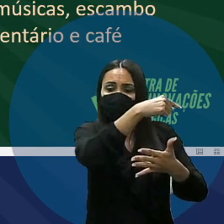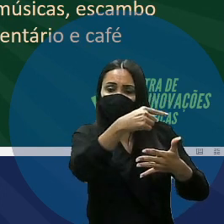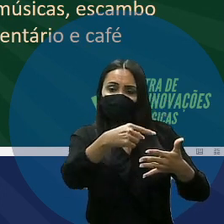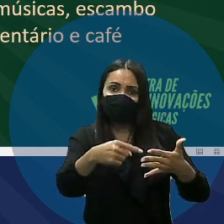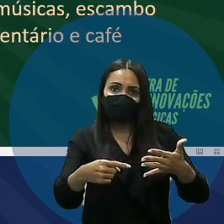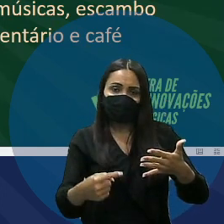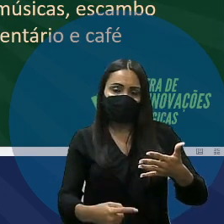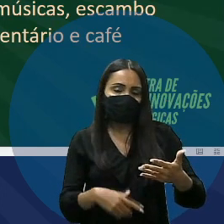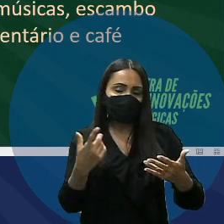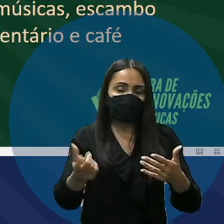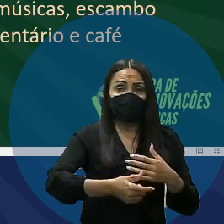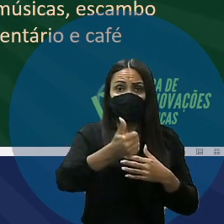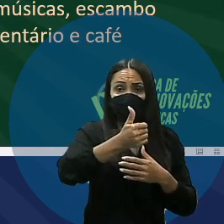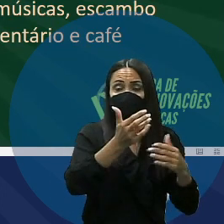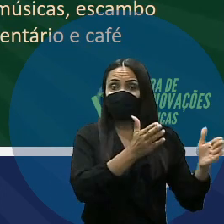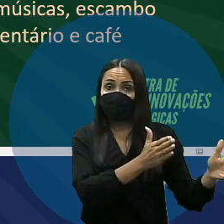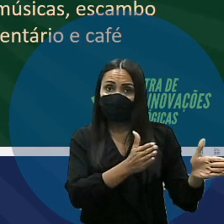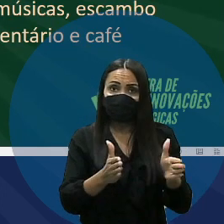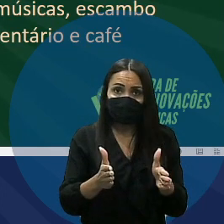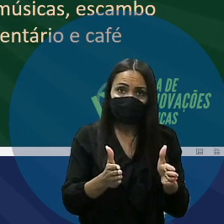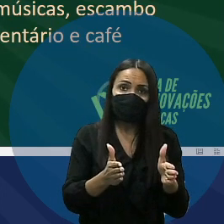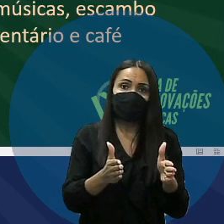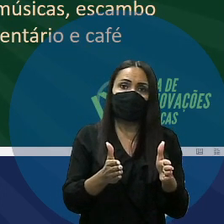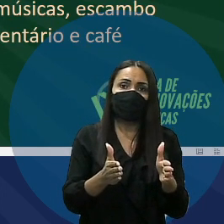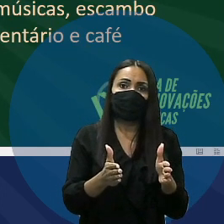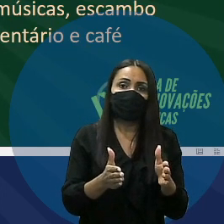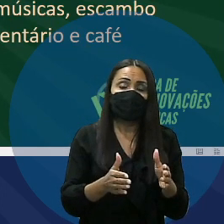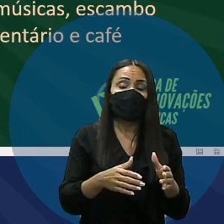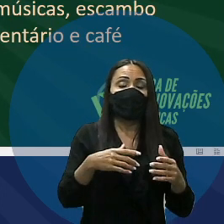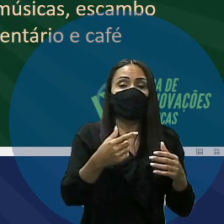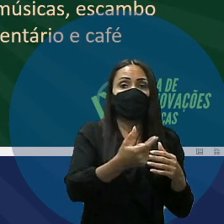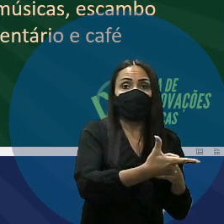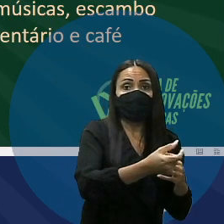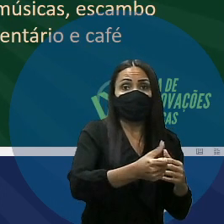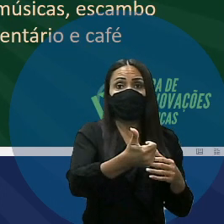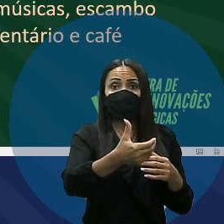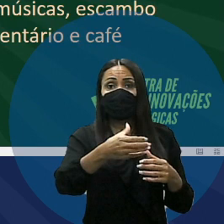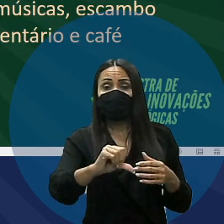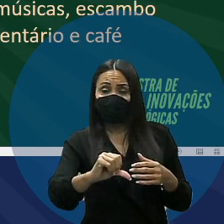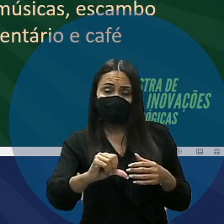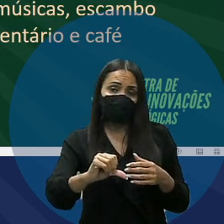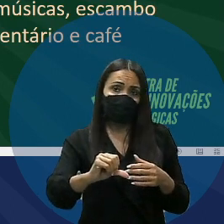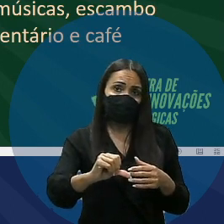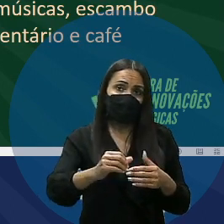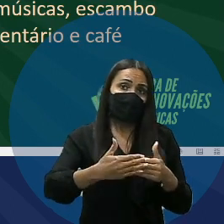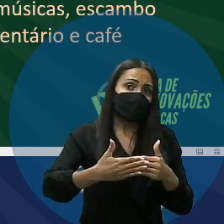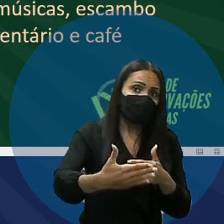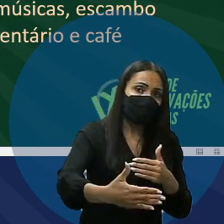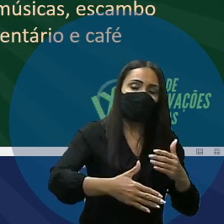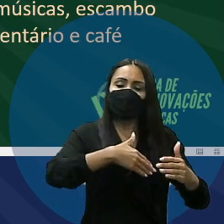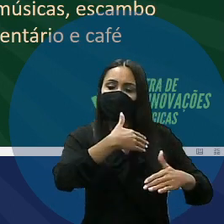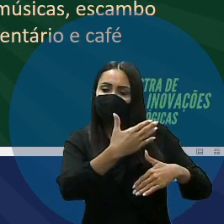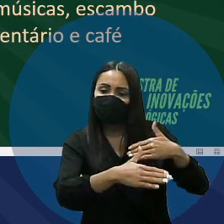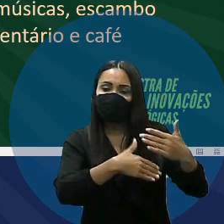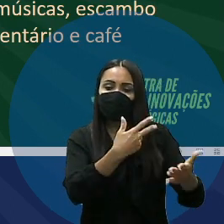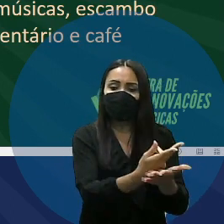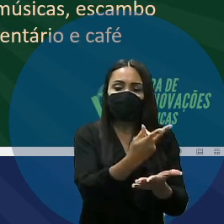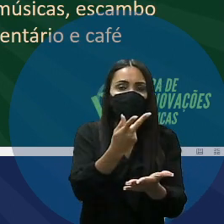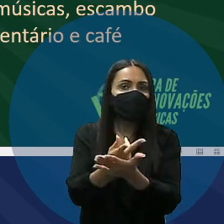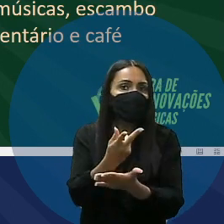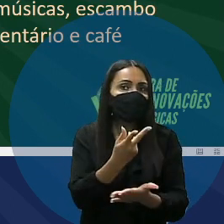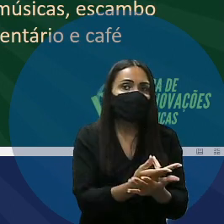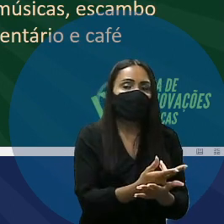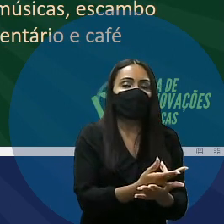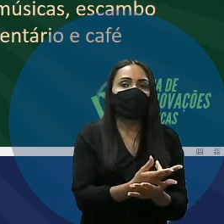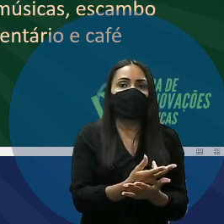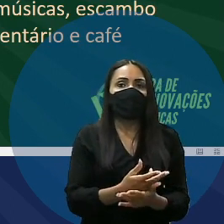primeiro momento, nesse momento do ano 2019, né? Ele vinha acontecendo como uma ação apenas